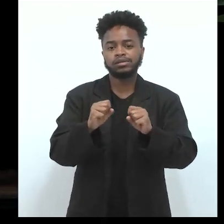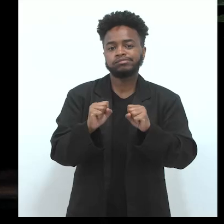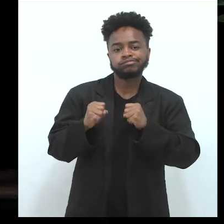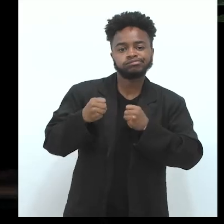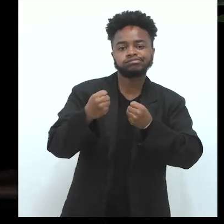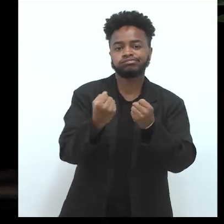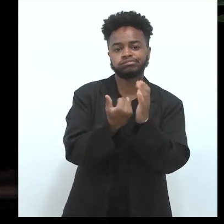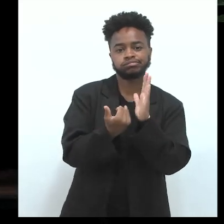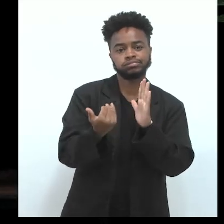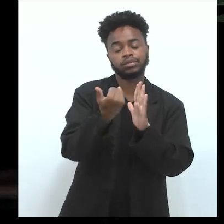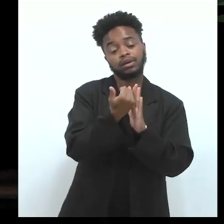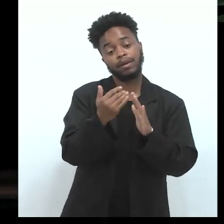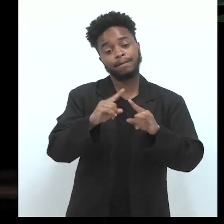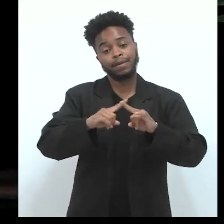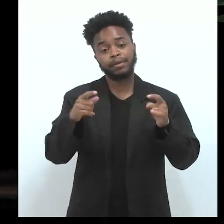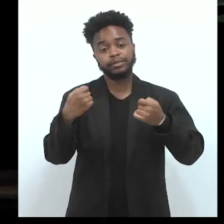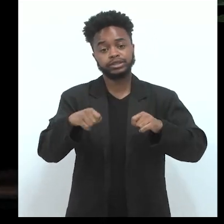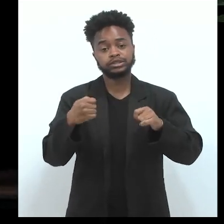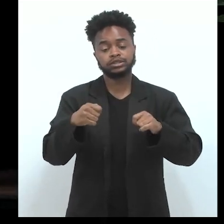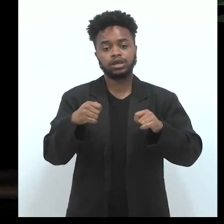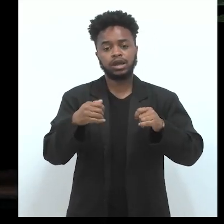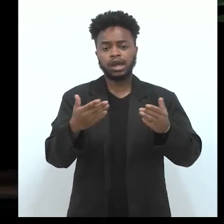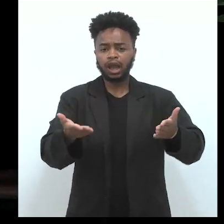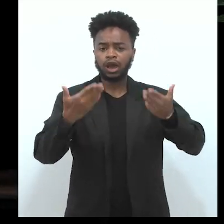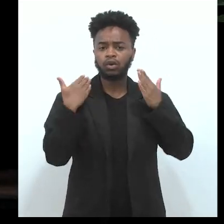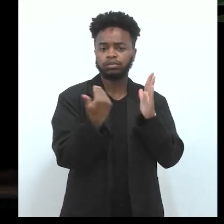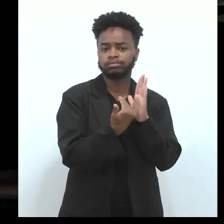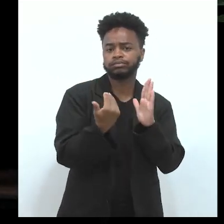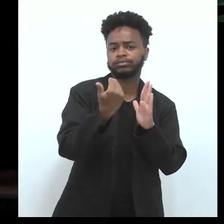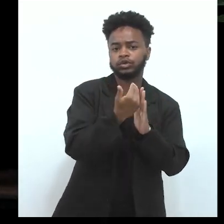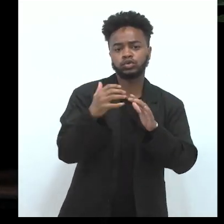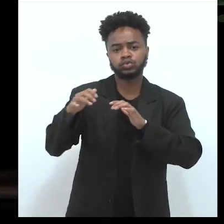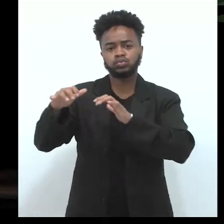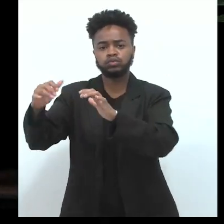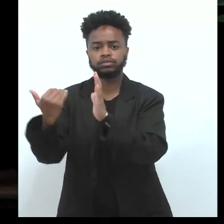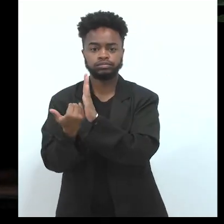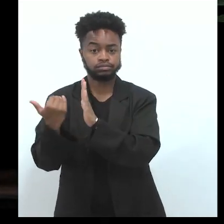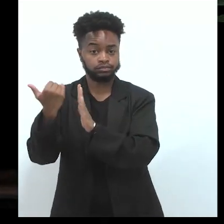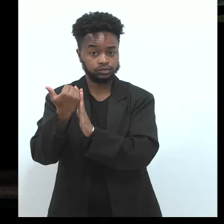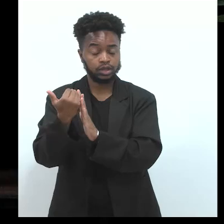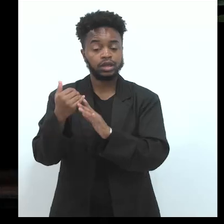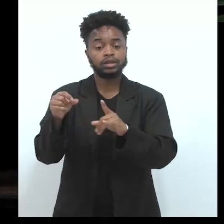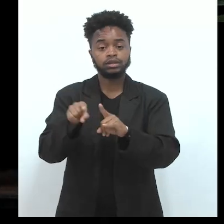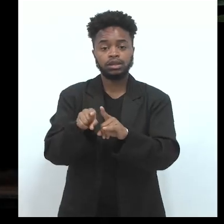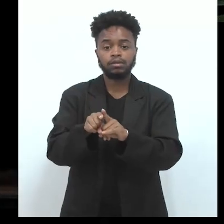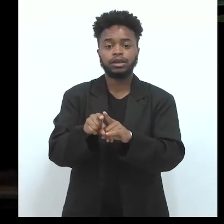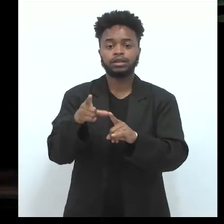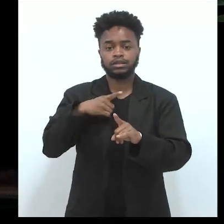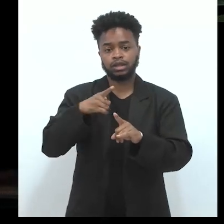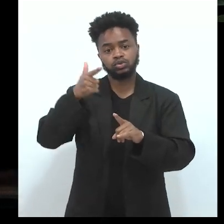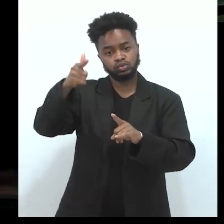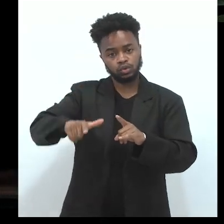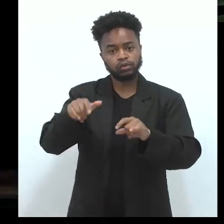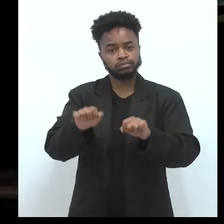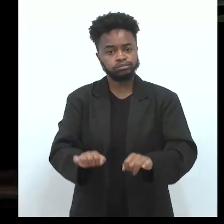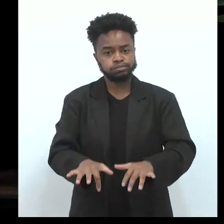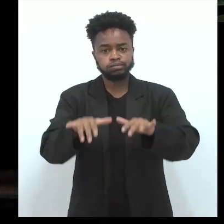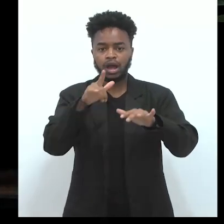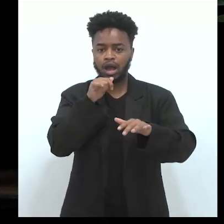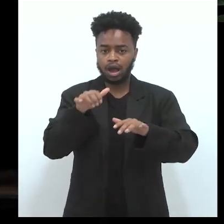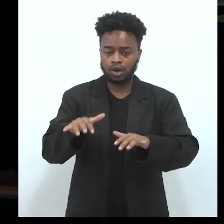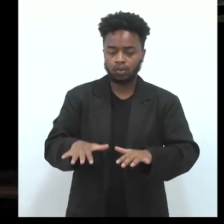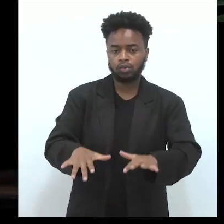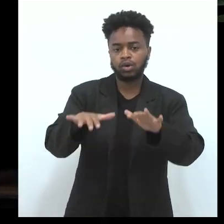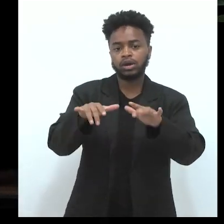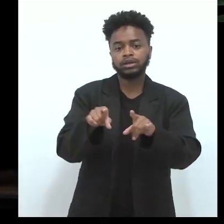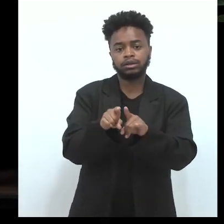trabalhar mais. E esse trabalhar mais é ter mais eventos extremos. Então, a gente vai ter mais eventos de chuva, mais eventos de inundação, mais onda